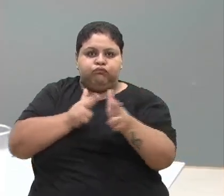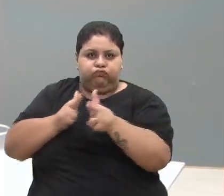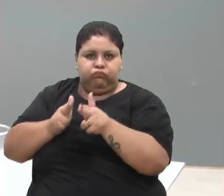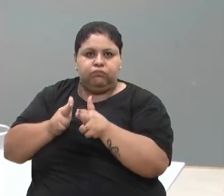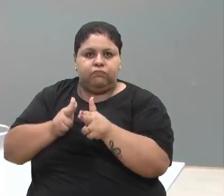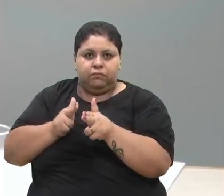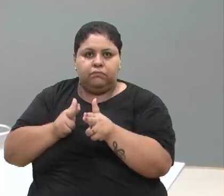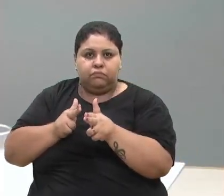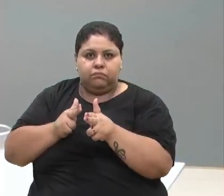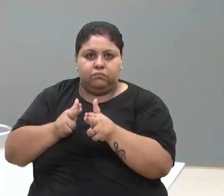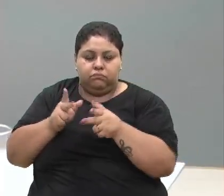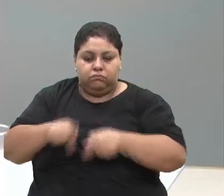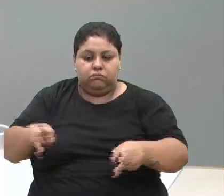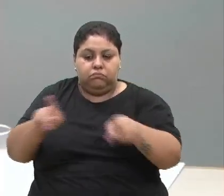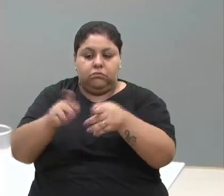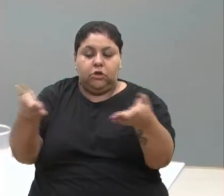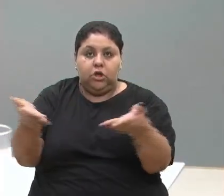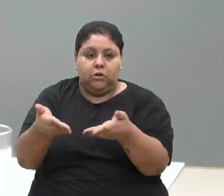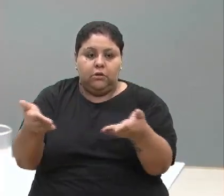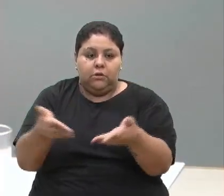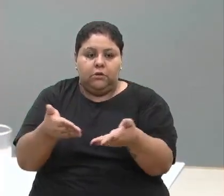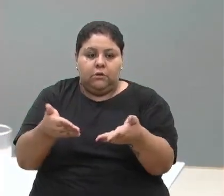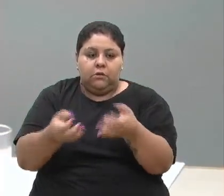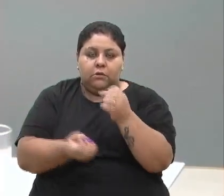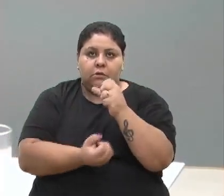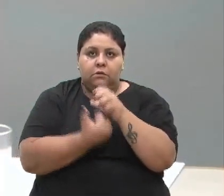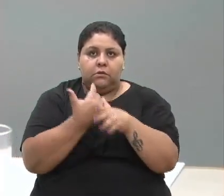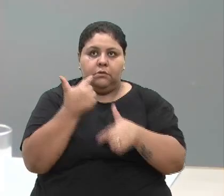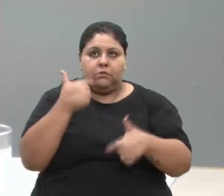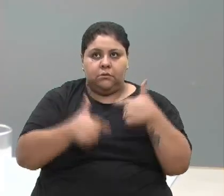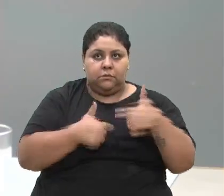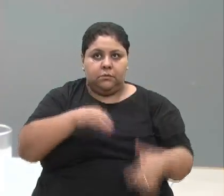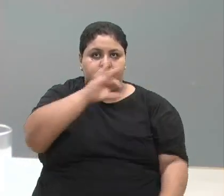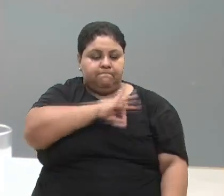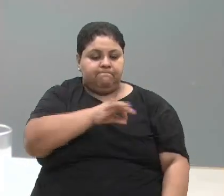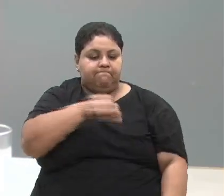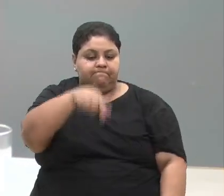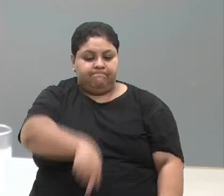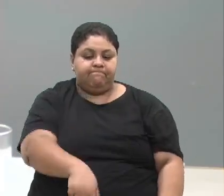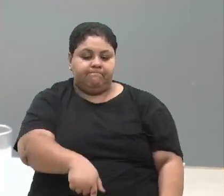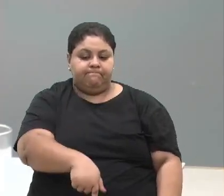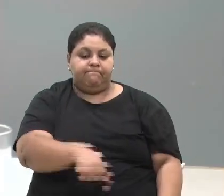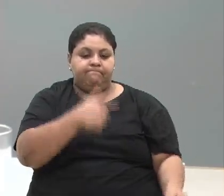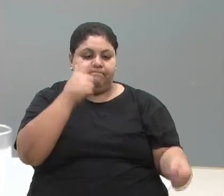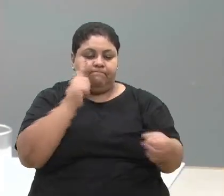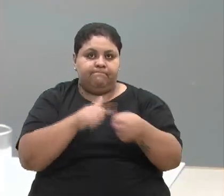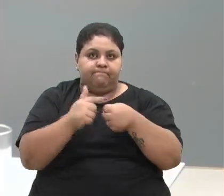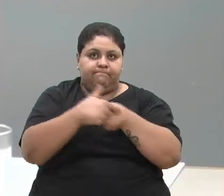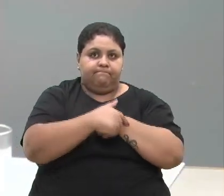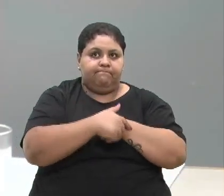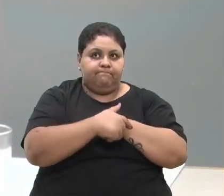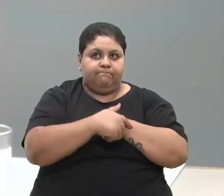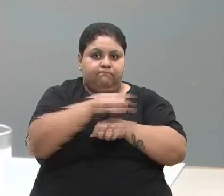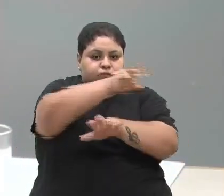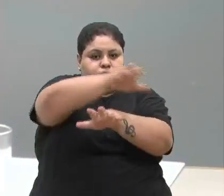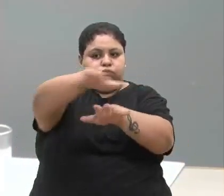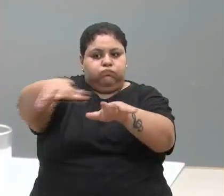desse público que hoje gera emprego e renda na nossa cidade e várias cidades aqui do nosso